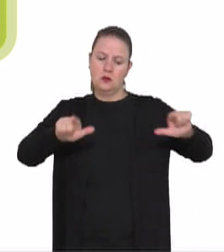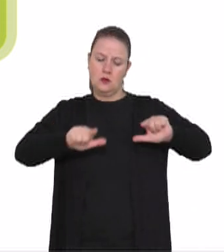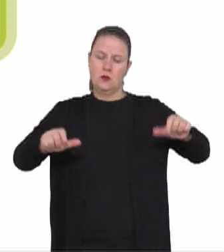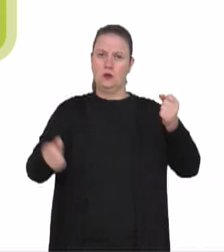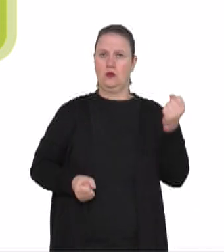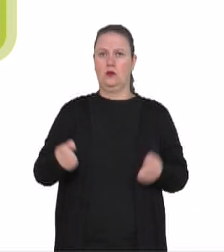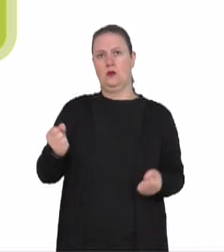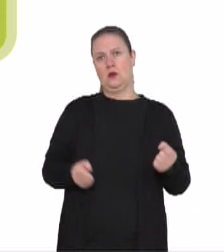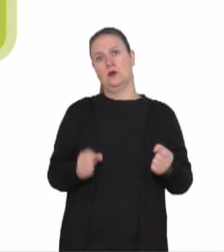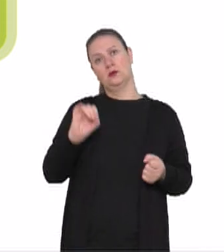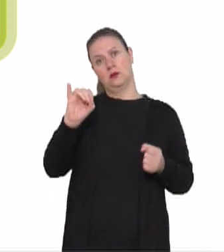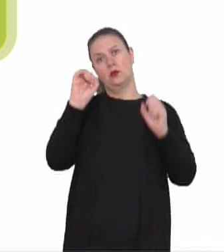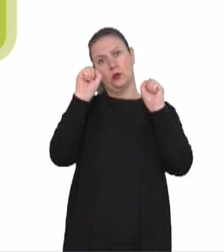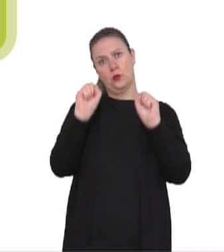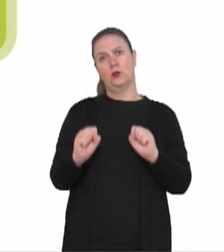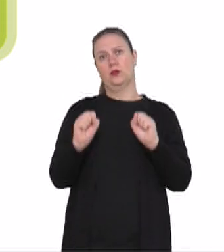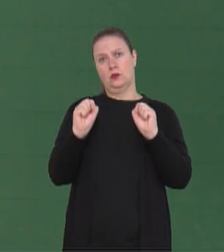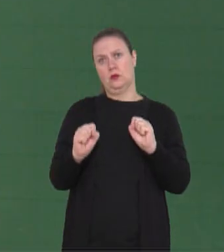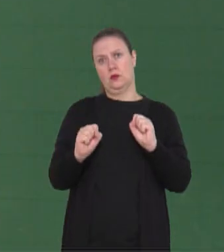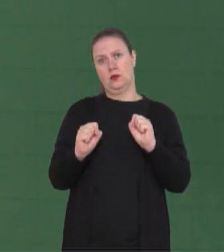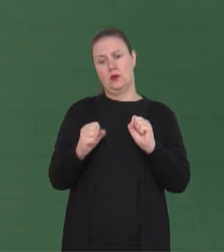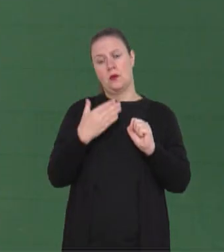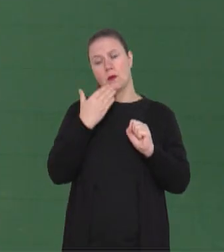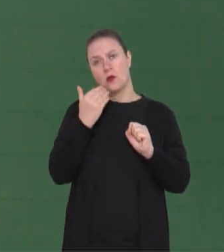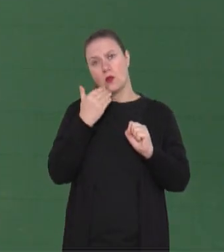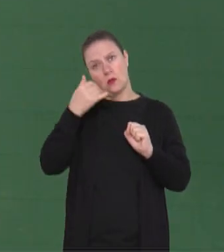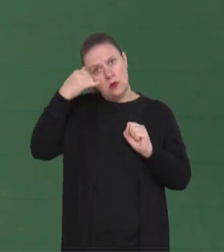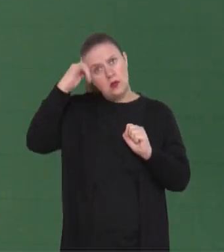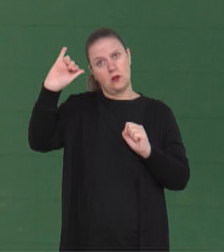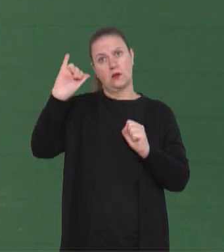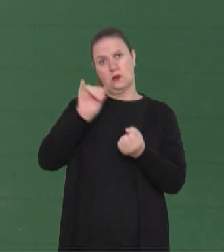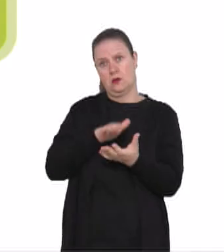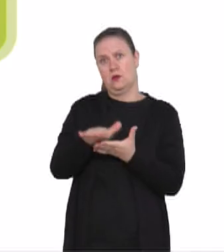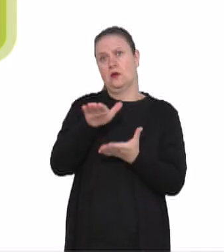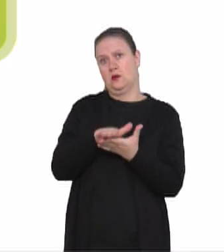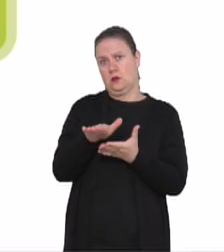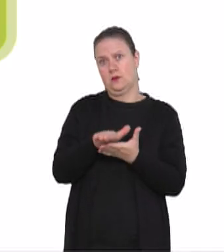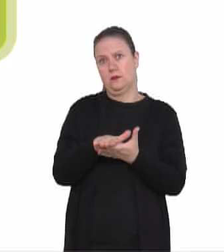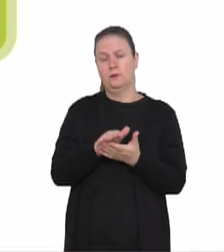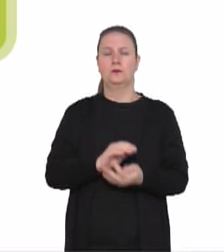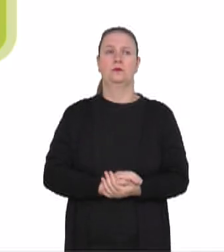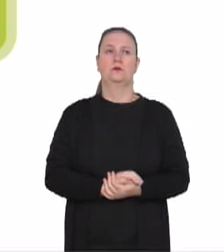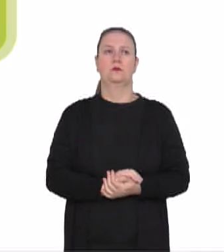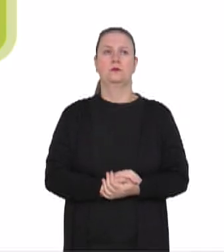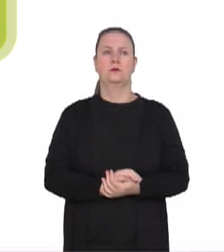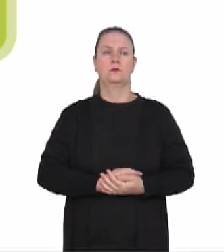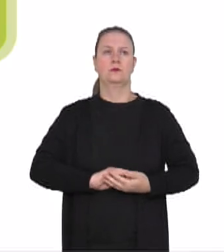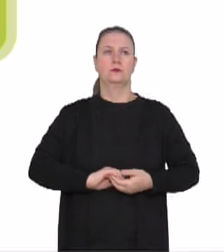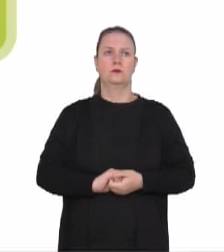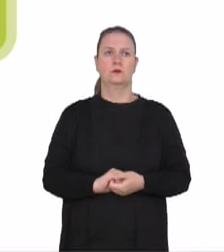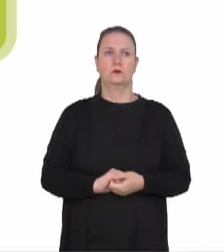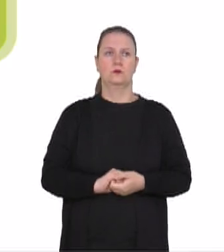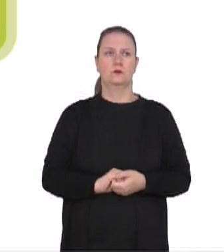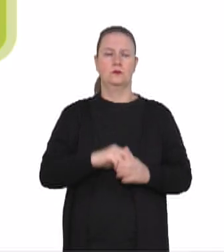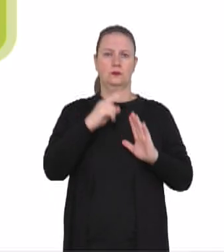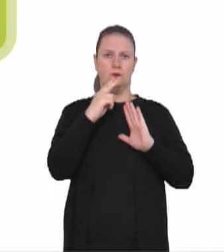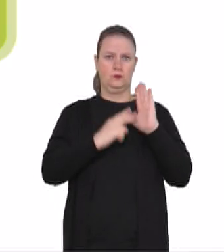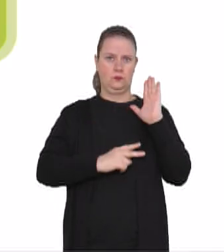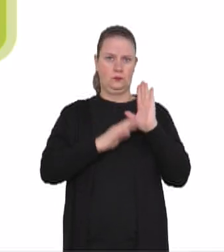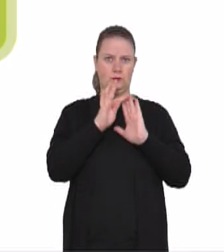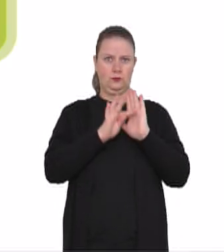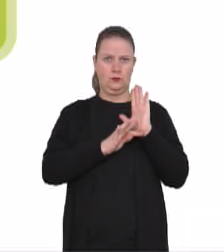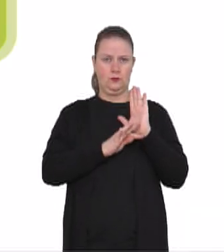possível, ao invés de usar a mangueira. This can save 60 liters of water every time.